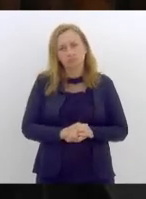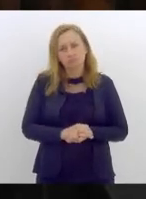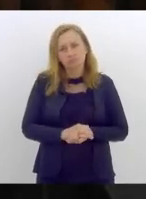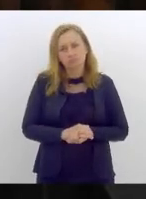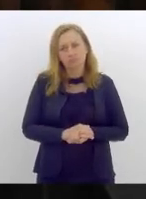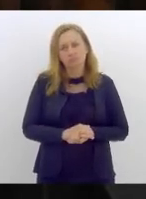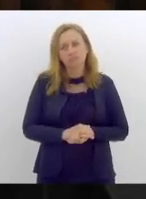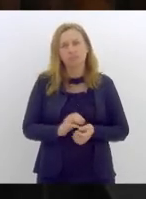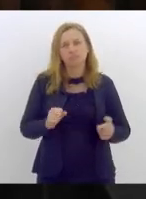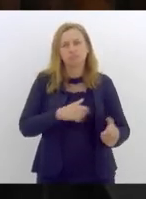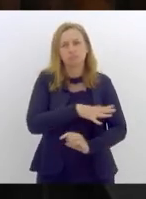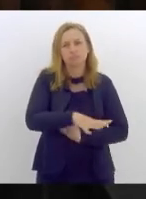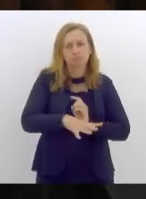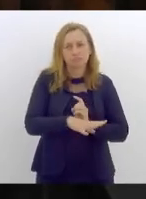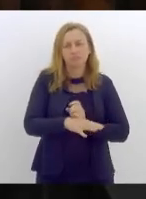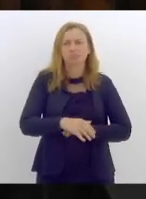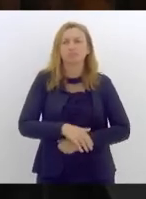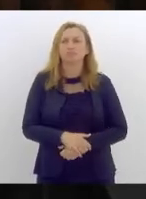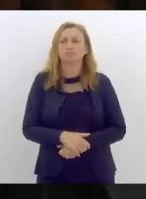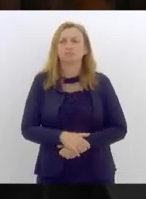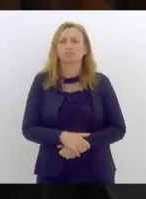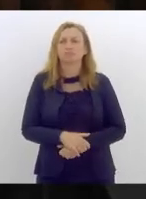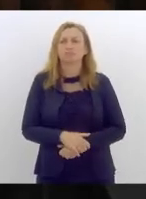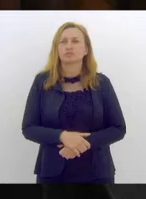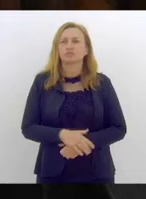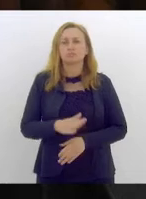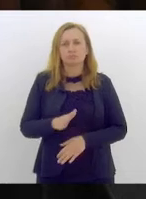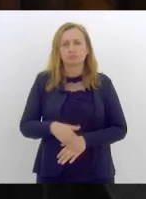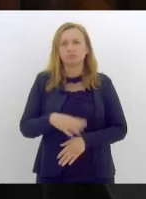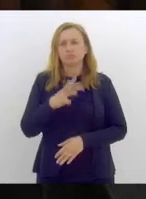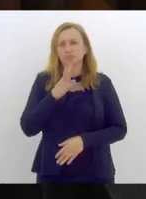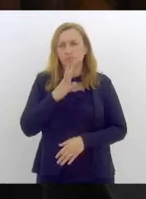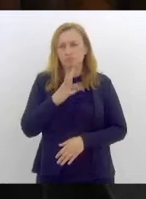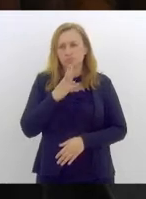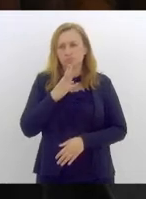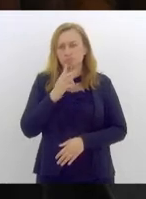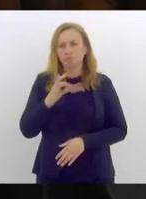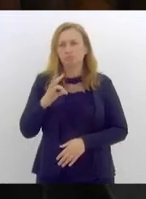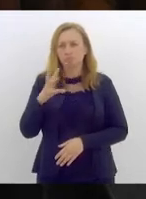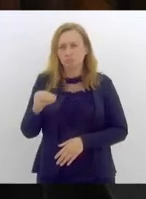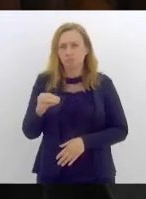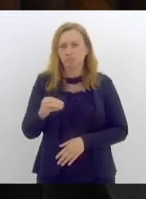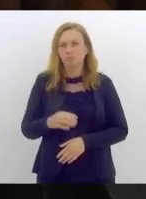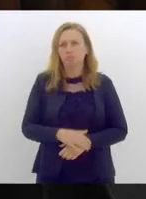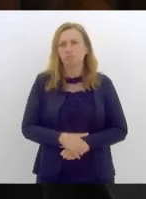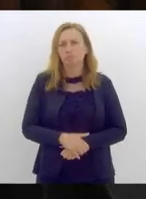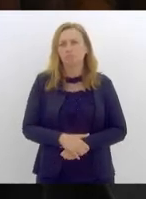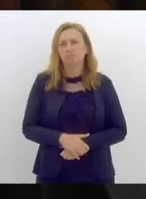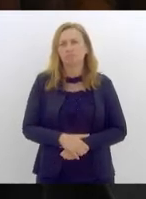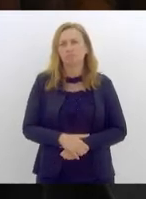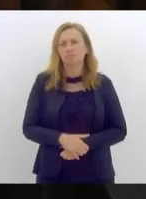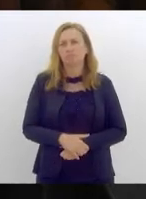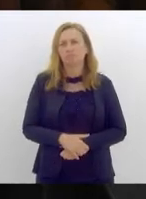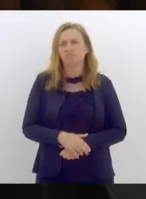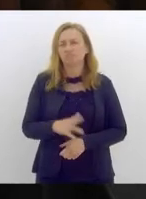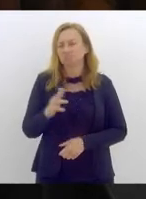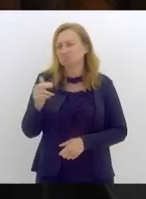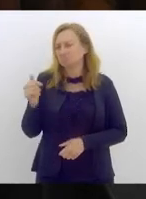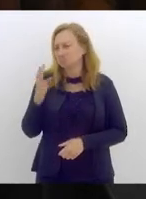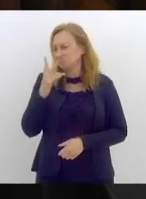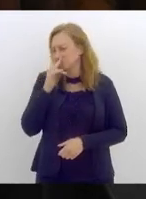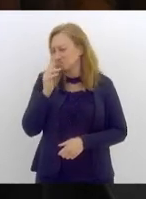para nossa sociedade por mais que eu reconheço a isso jamais me